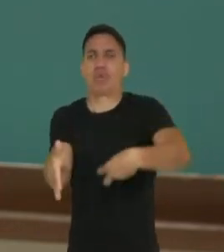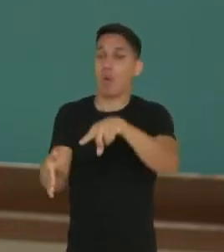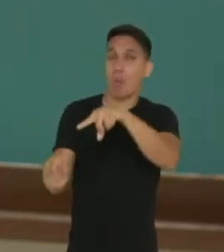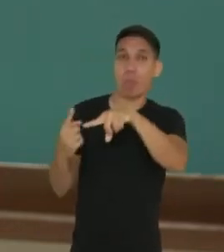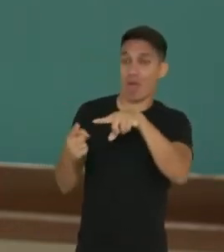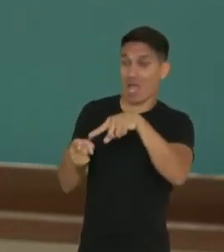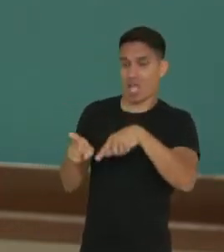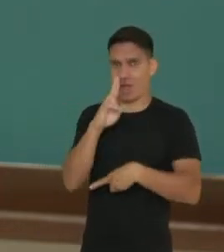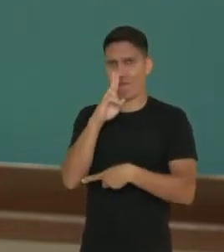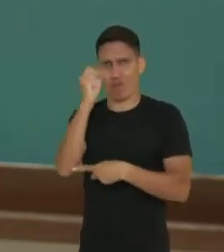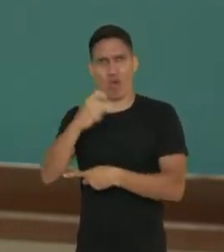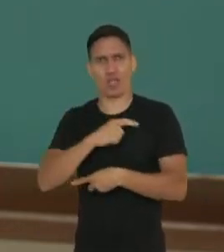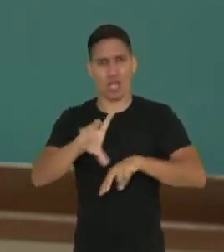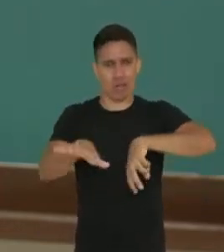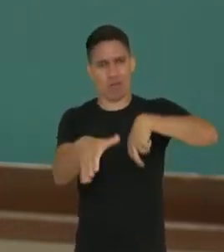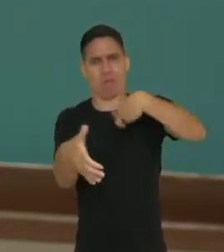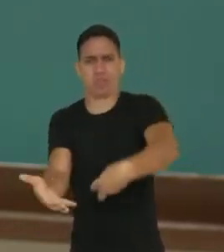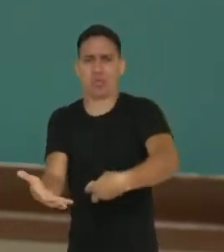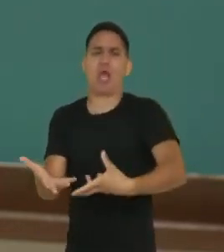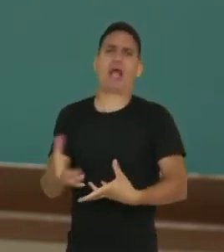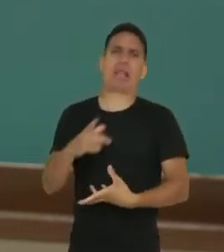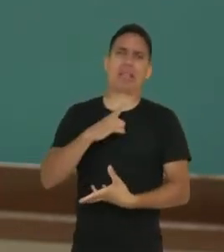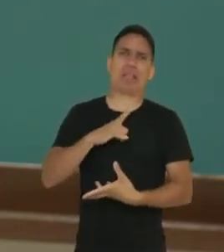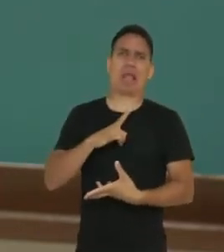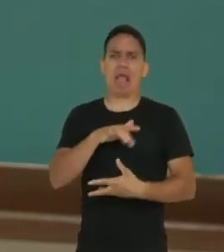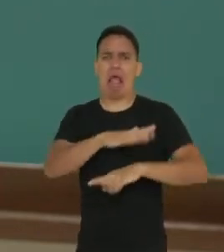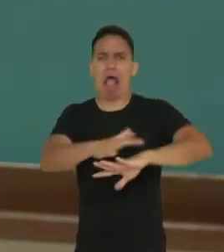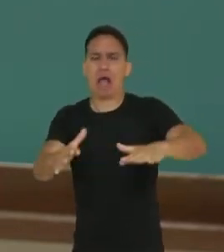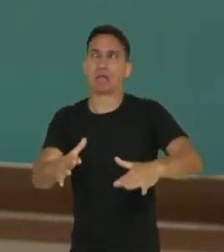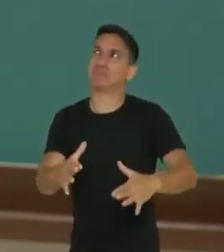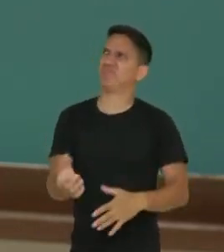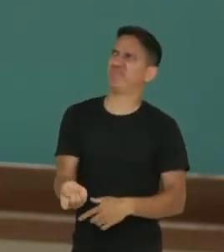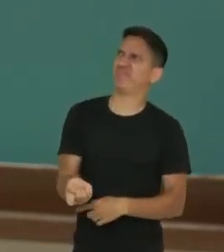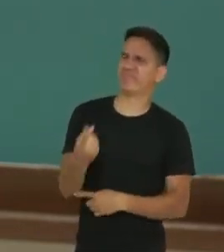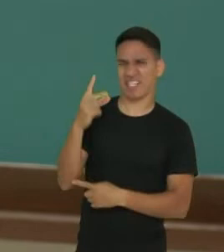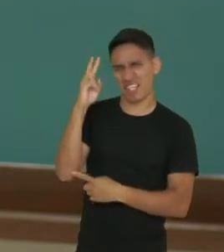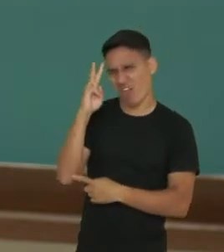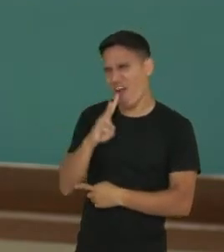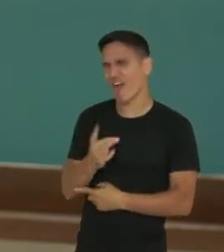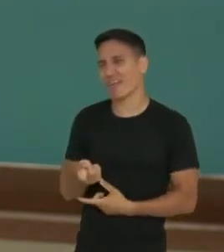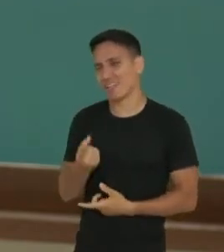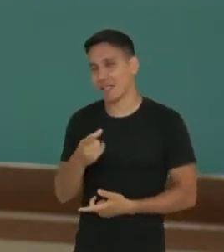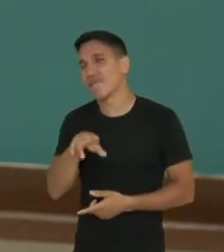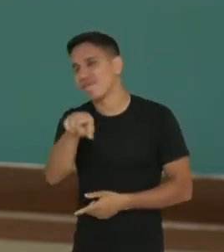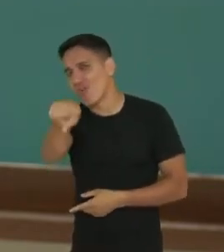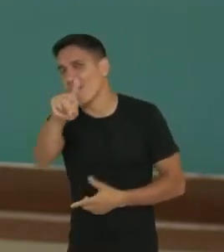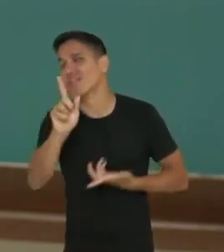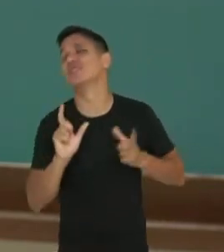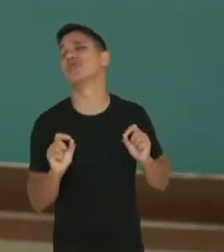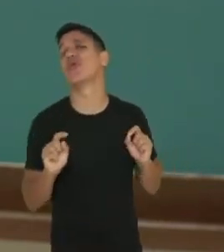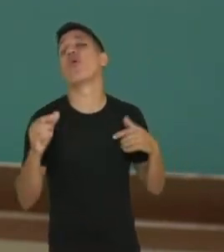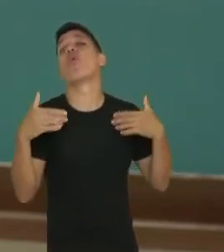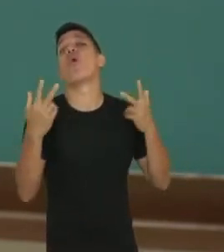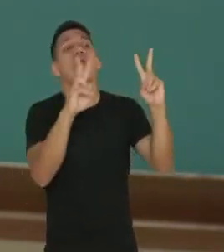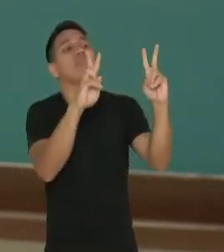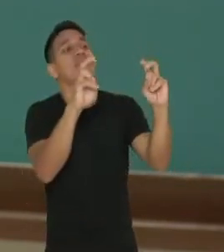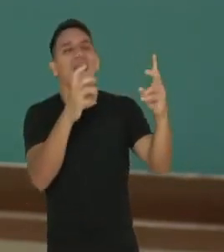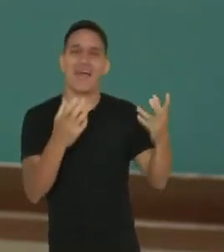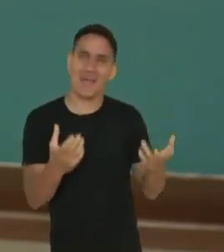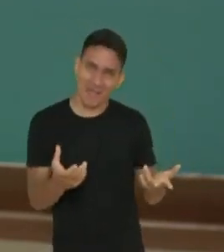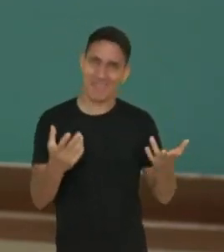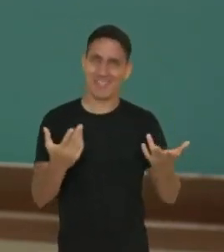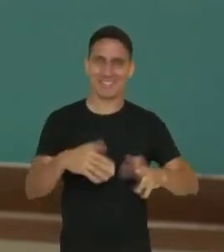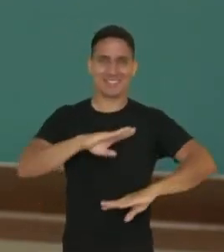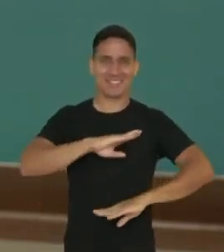que era, e essa história tá bem estranha, né, e você aí, né, qual é o tema do